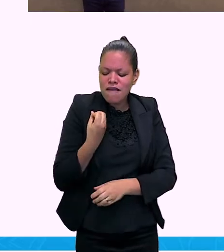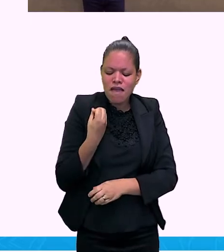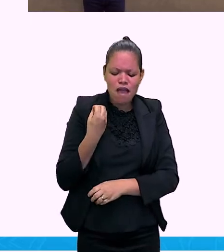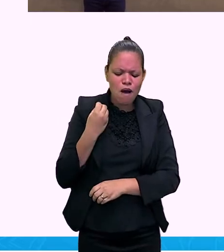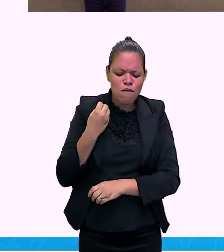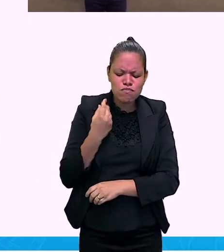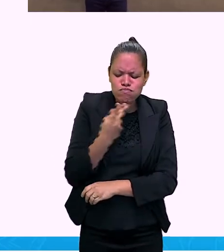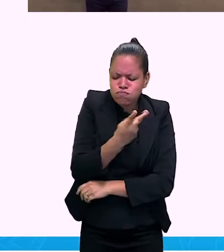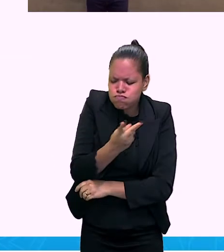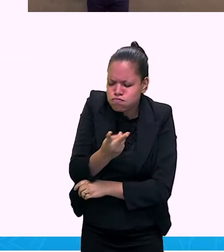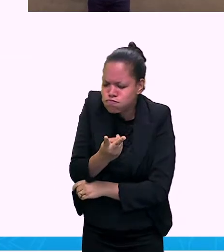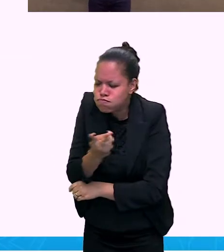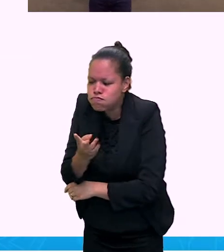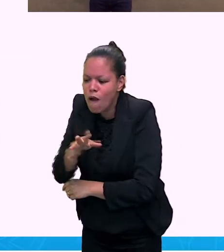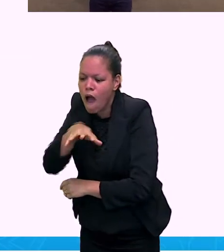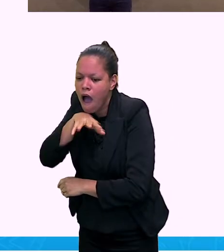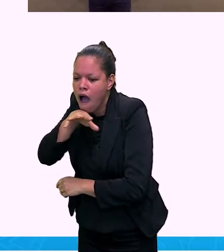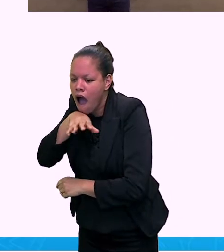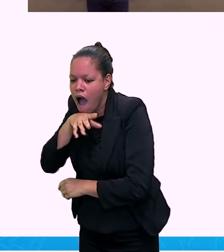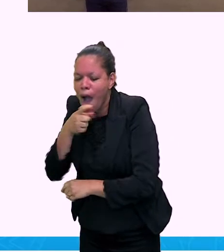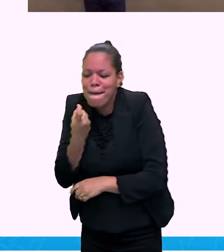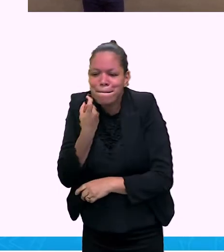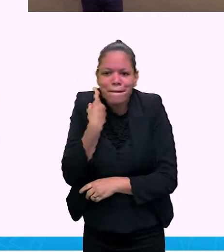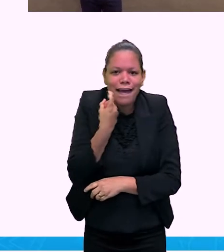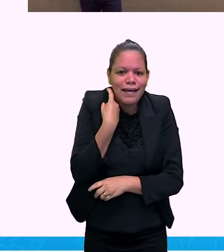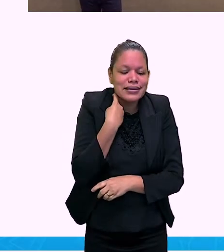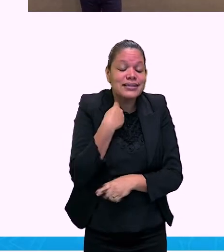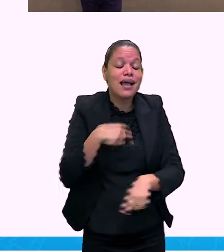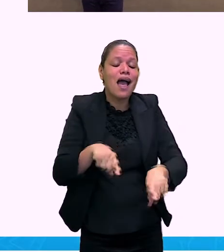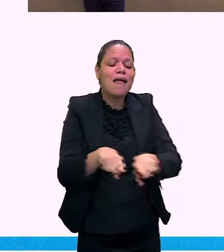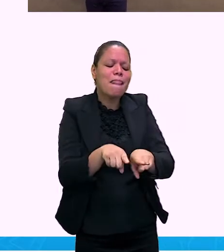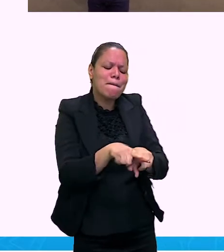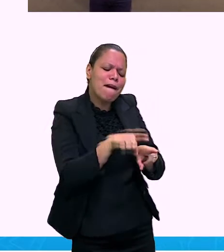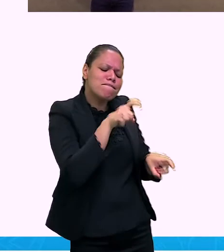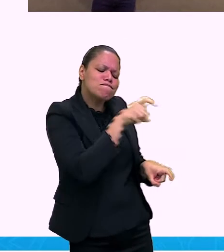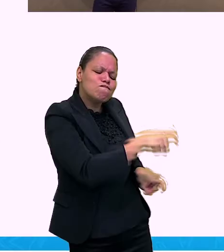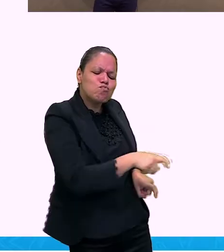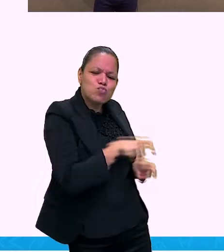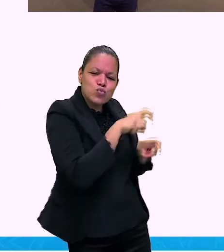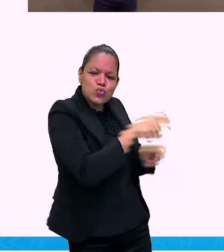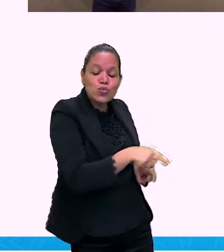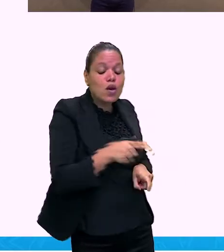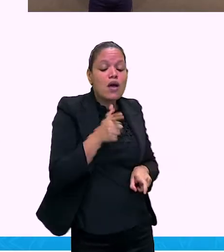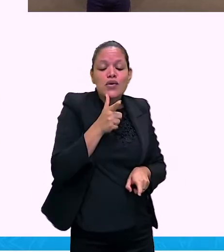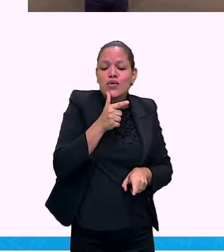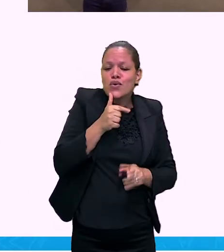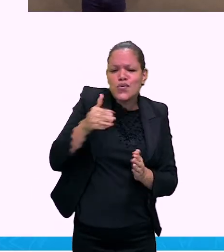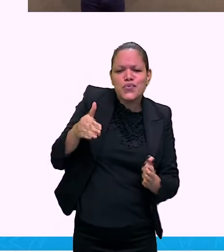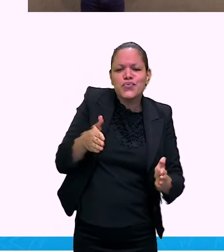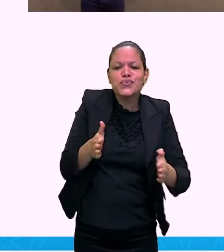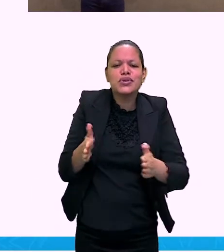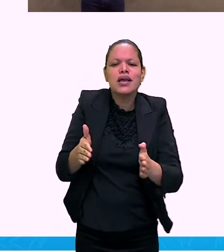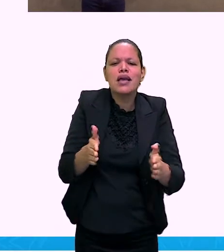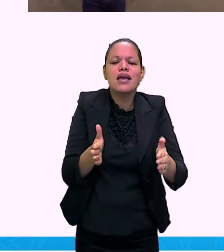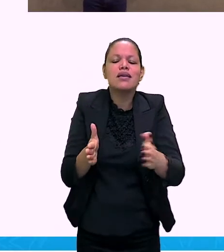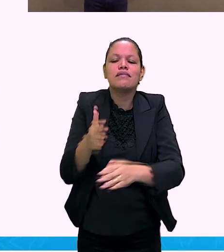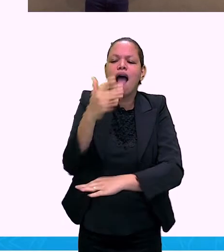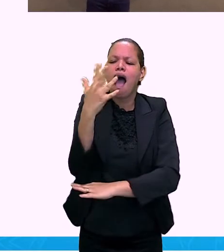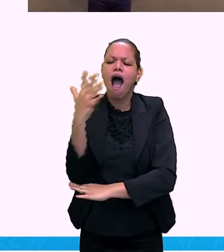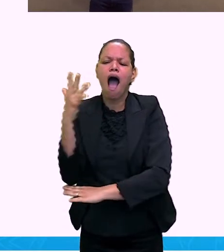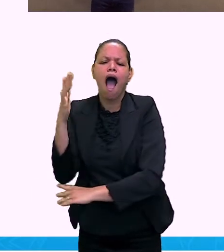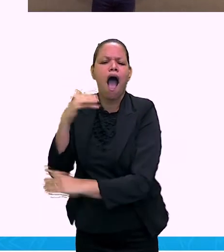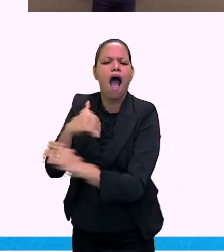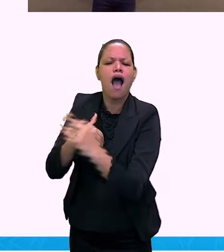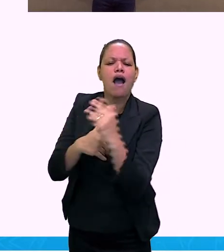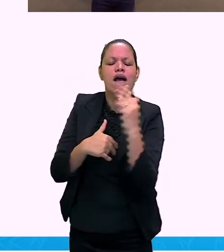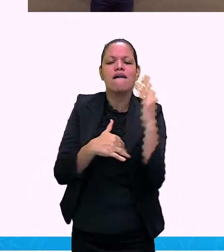também da agricultura. Os rios, árvores, animais, ervas e plantas eram de